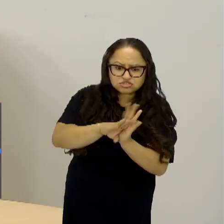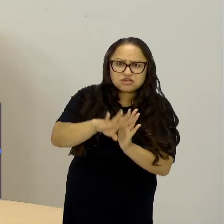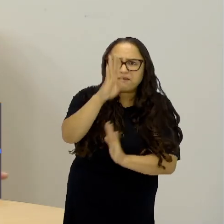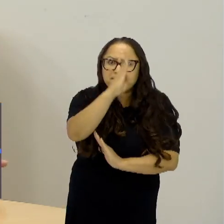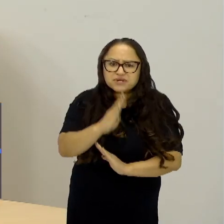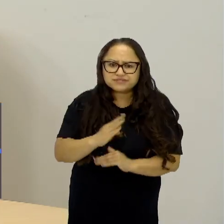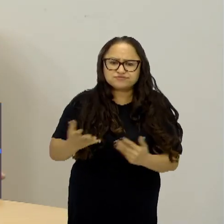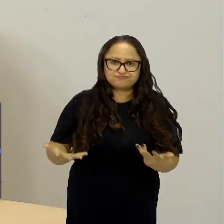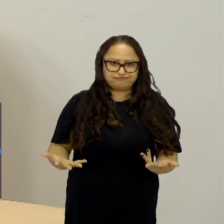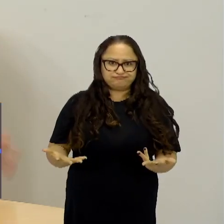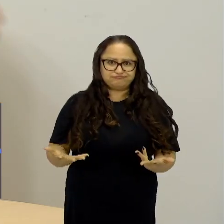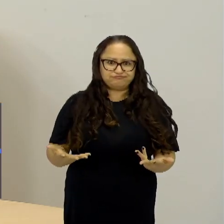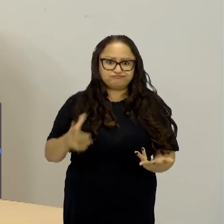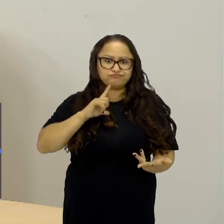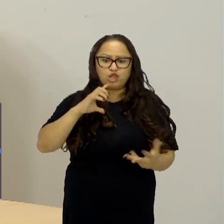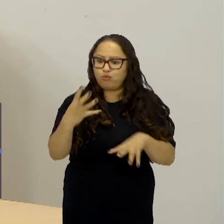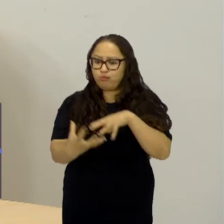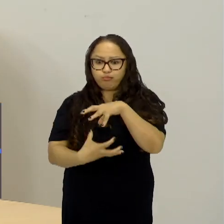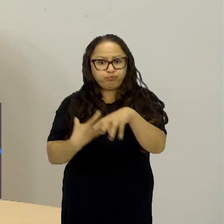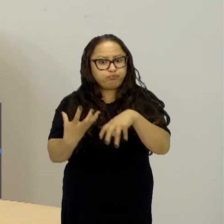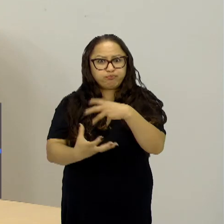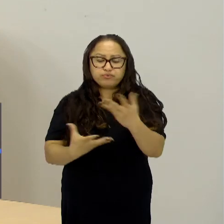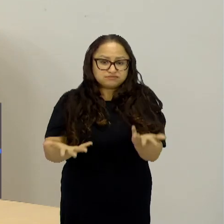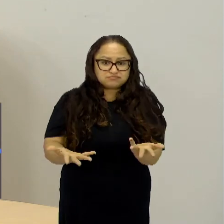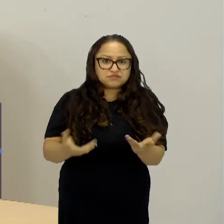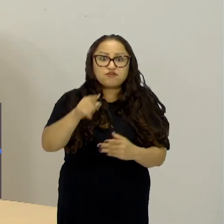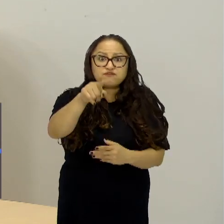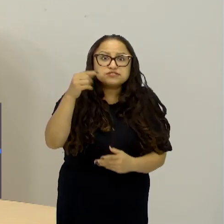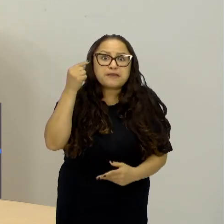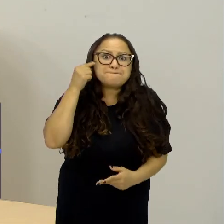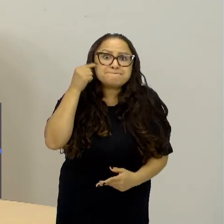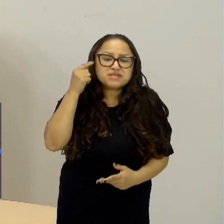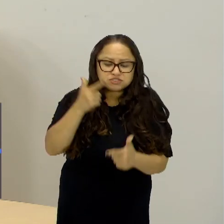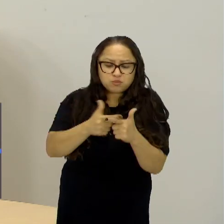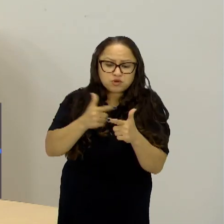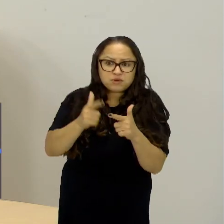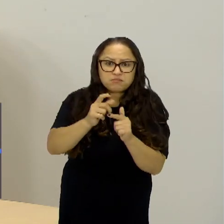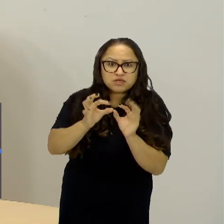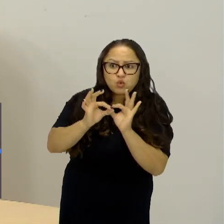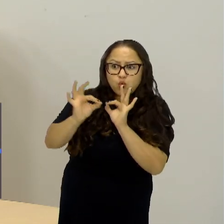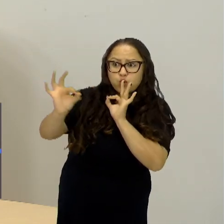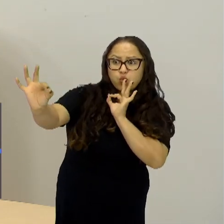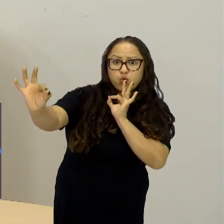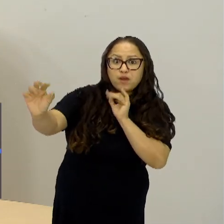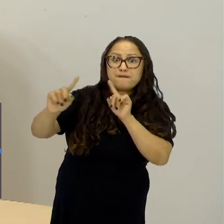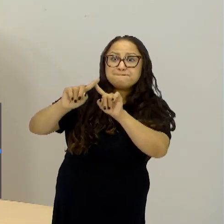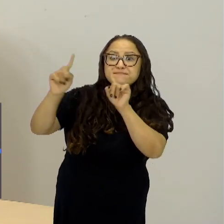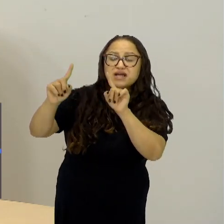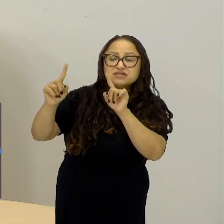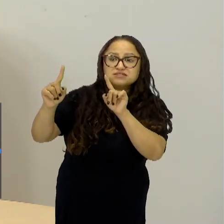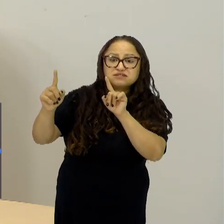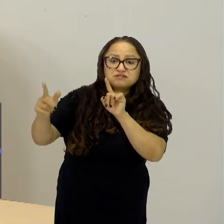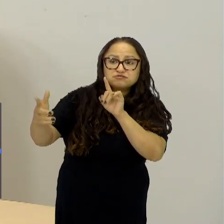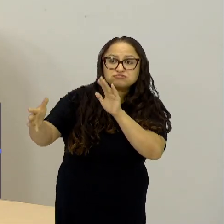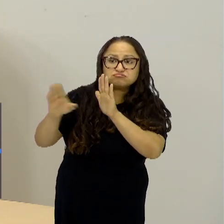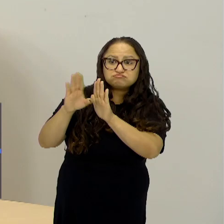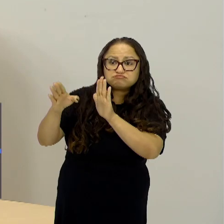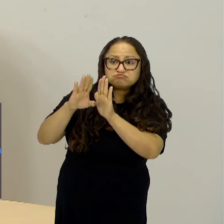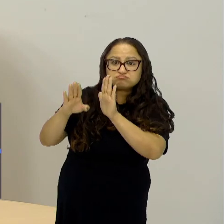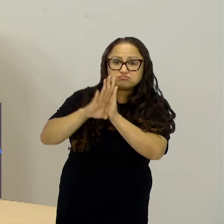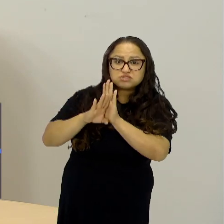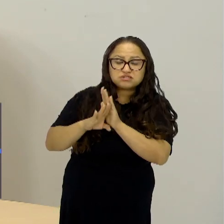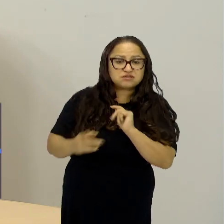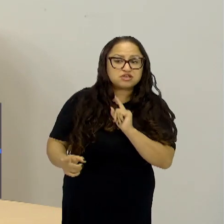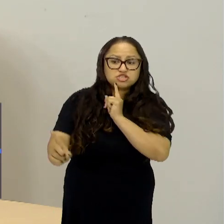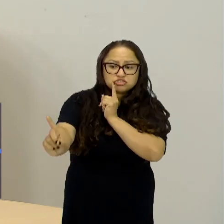o lixo tá aqui. Tá? No nosso mar. Então, você pensa que o problema está muito longe, na verdade, vai nos aproximando da